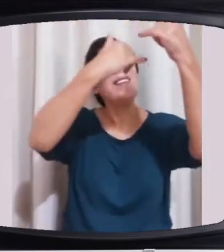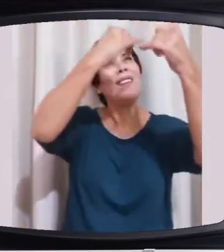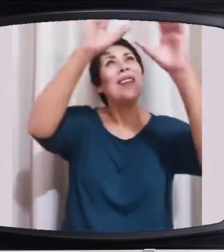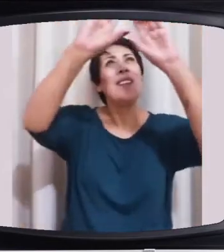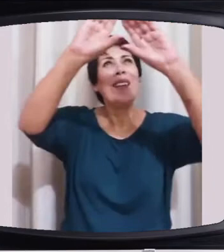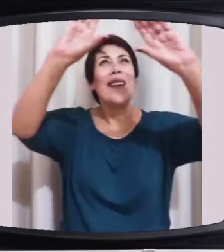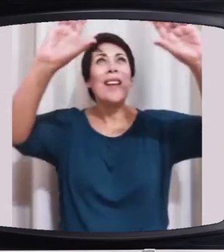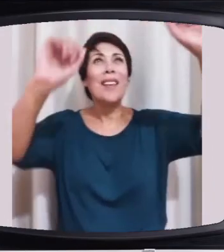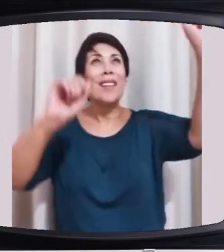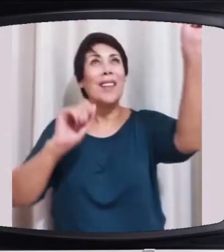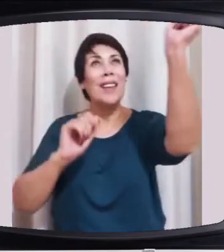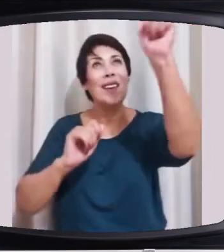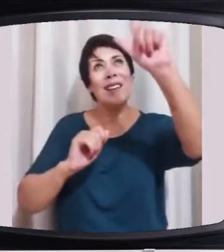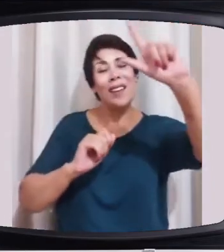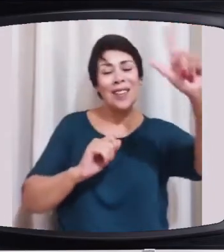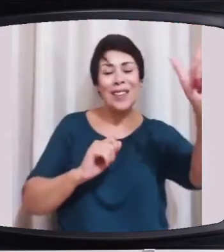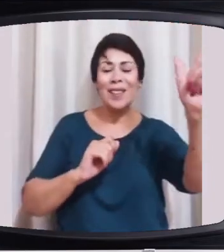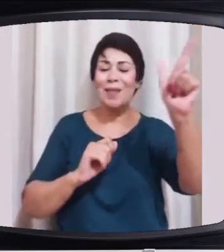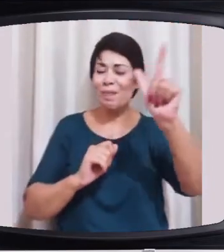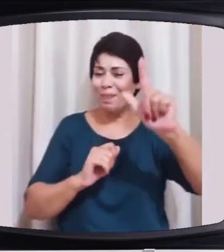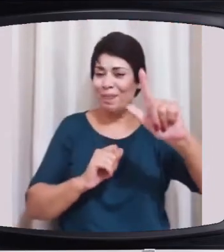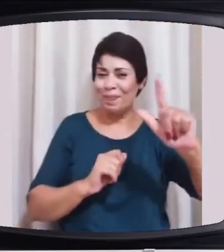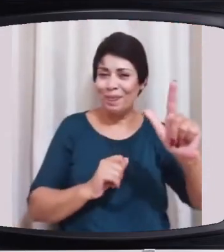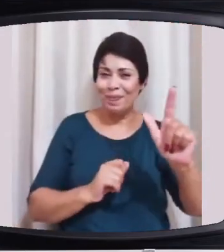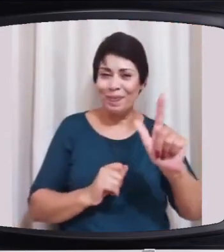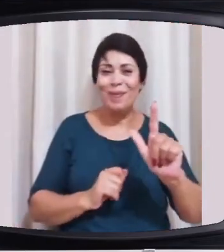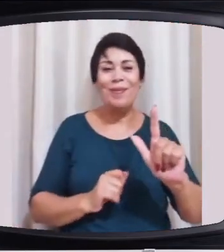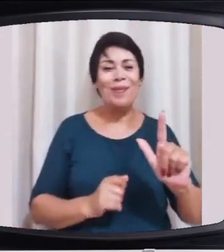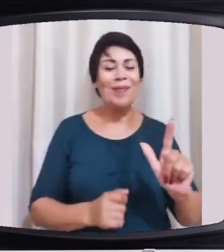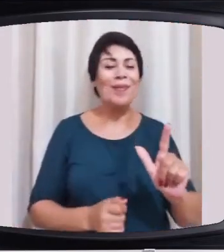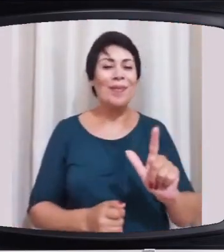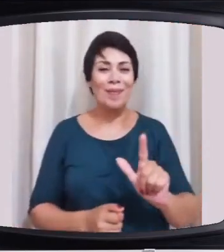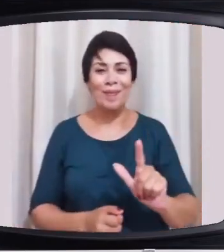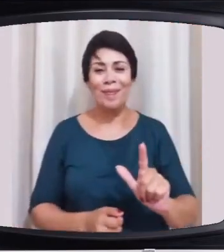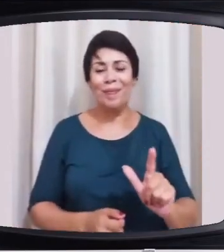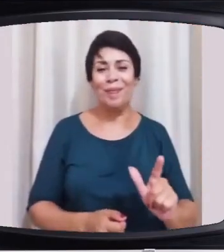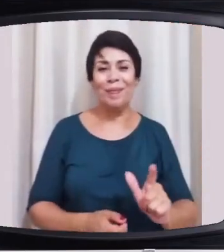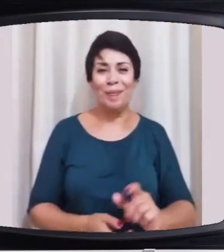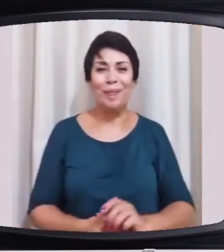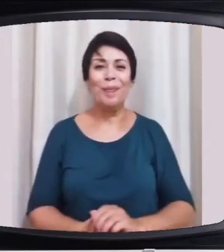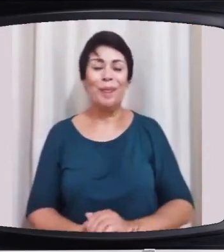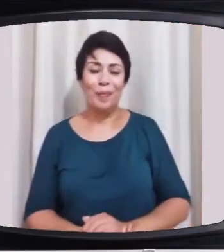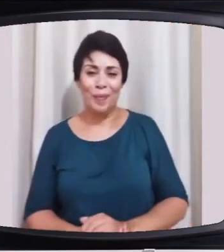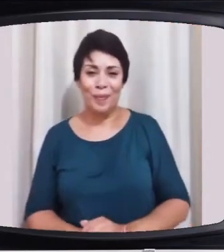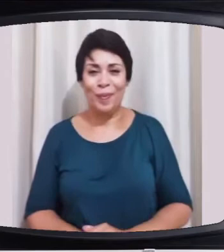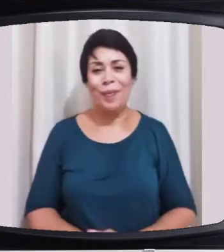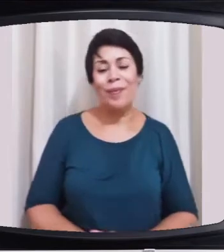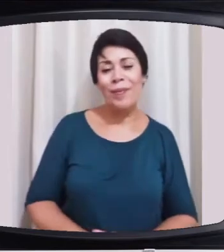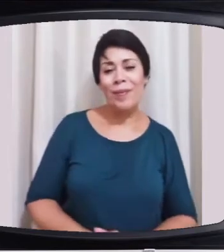can see the angels playing again for you.